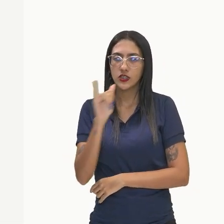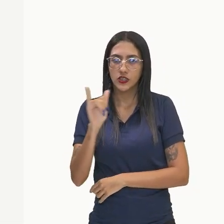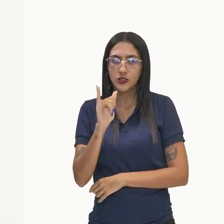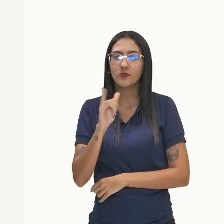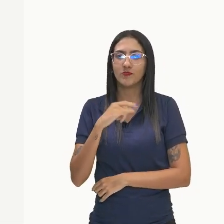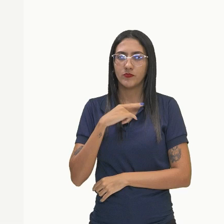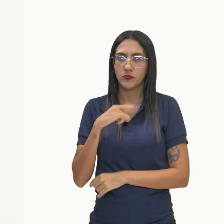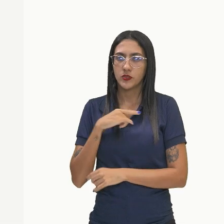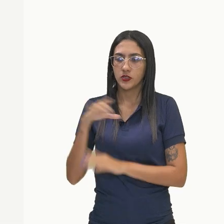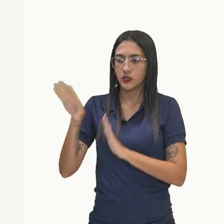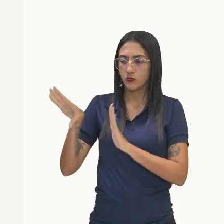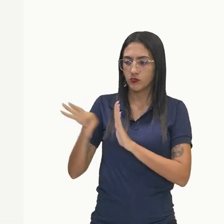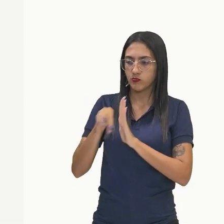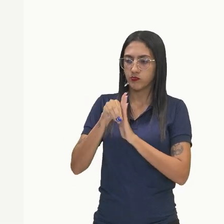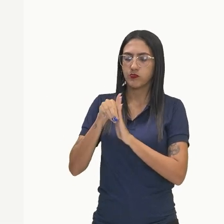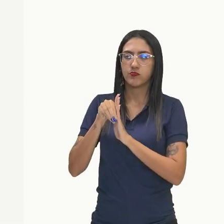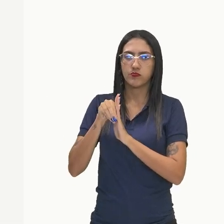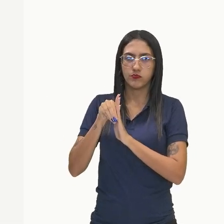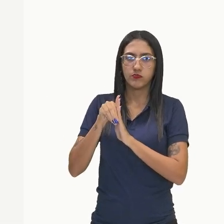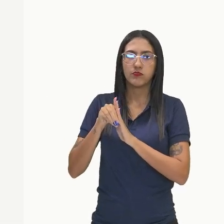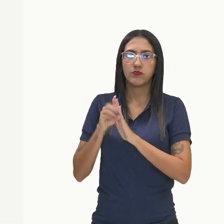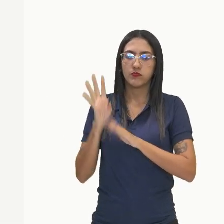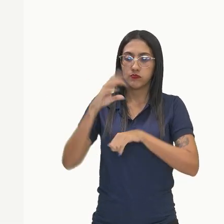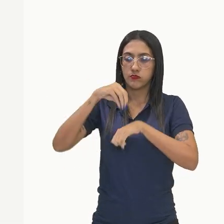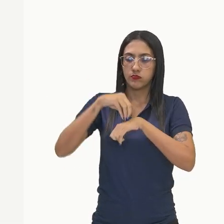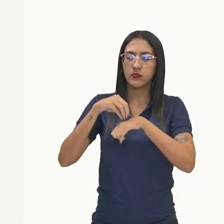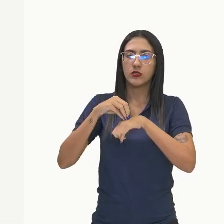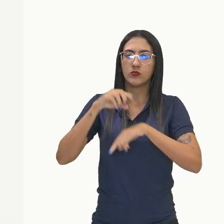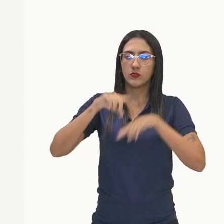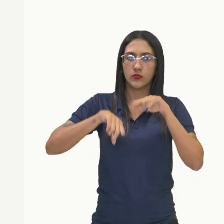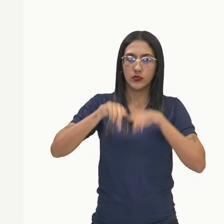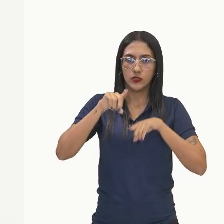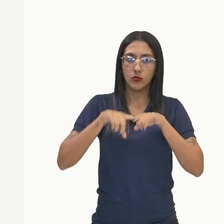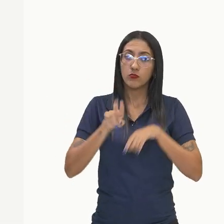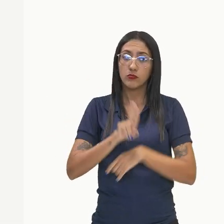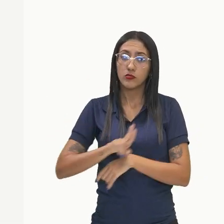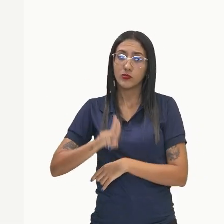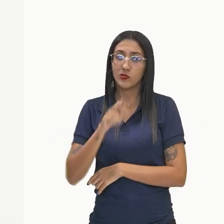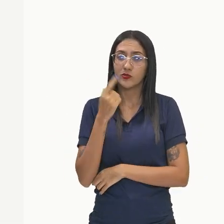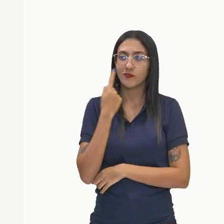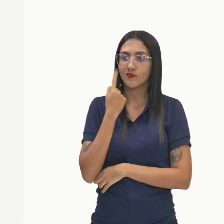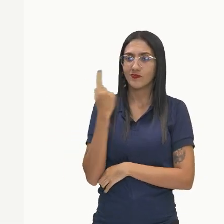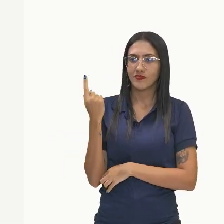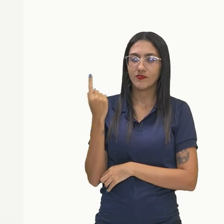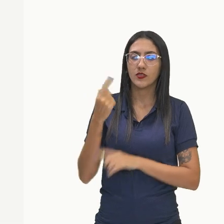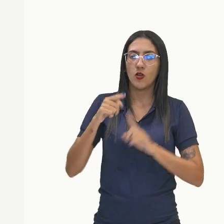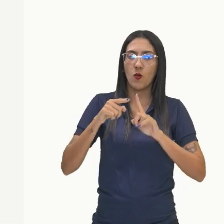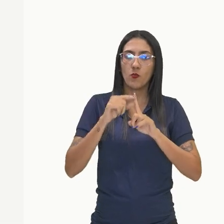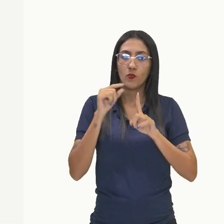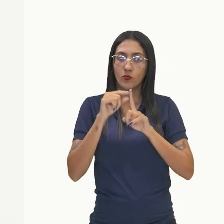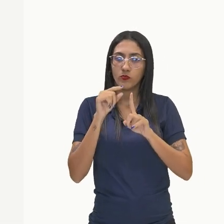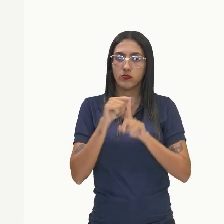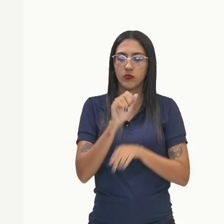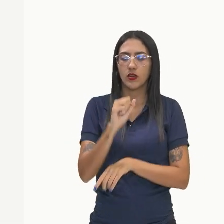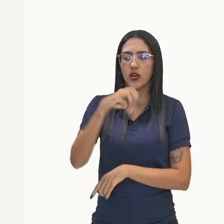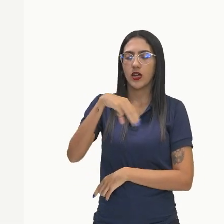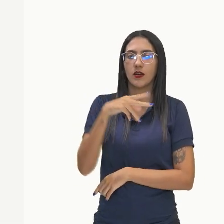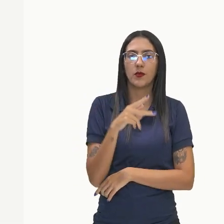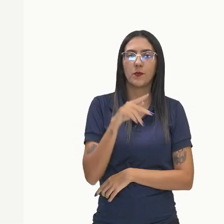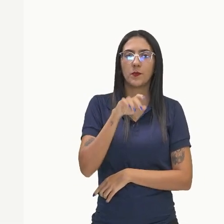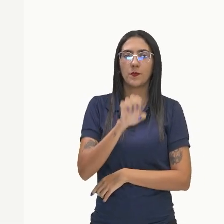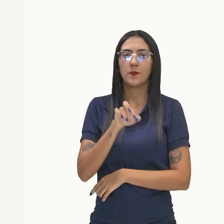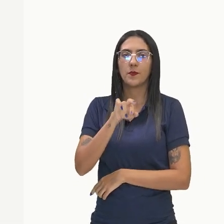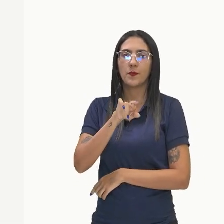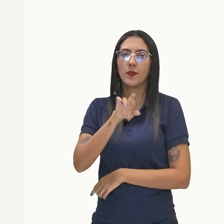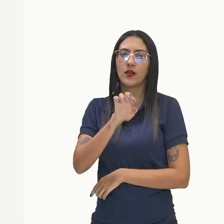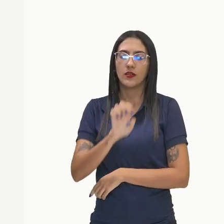atravessa a resistência do receptor elétrico, medida em ampere. É a unidade de medida da intensidade